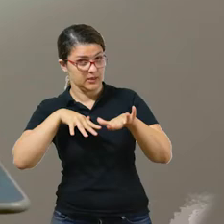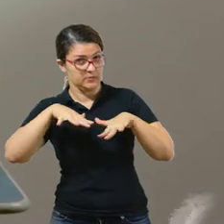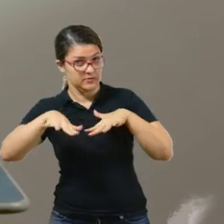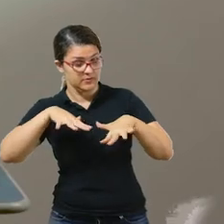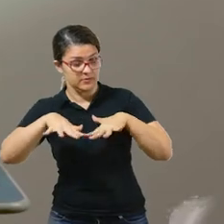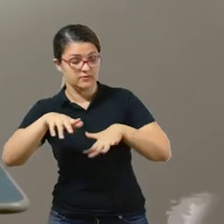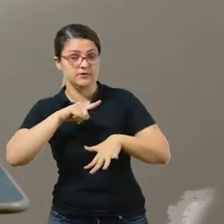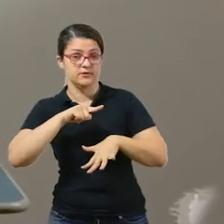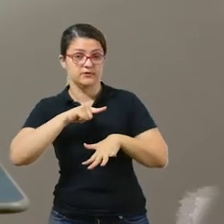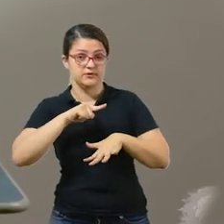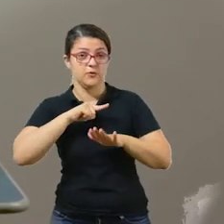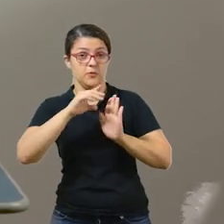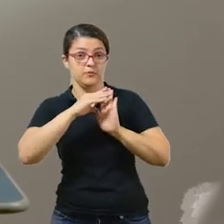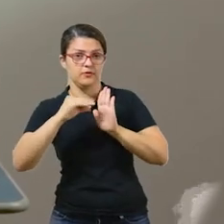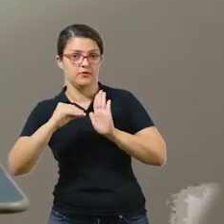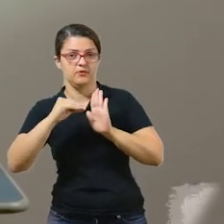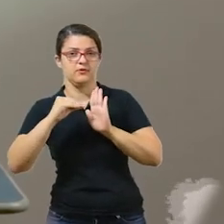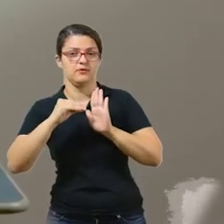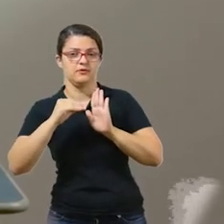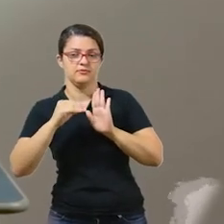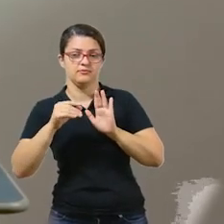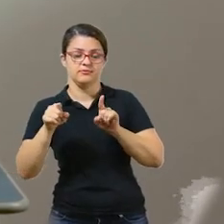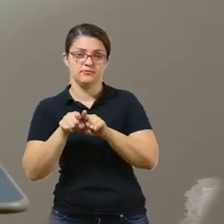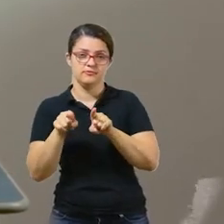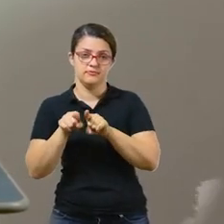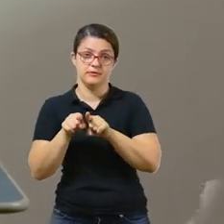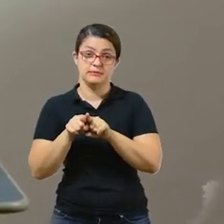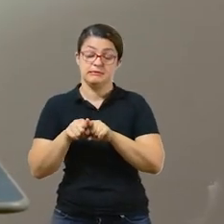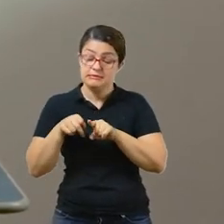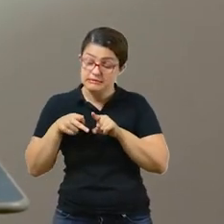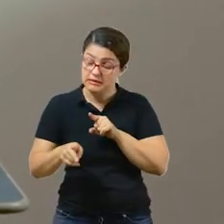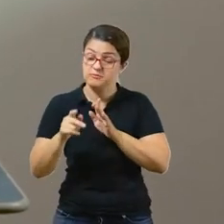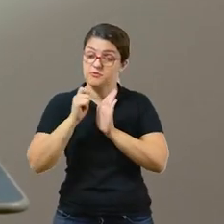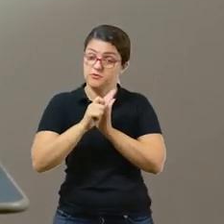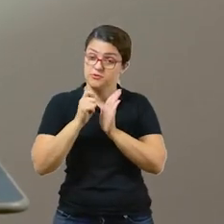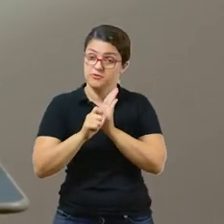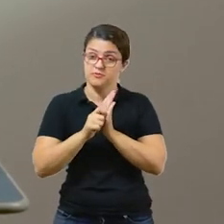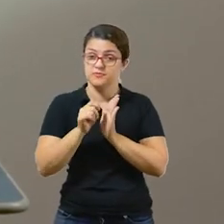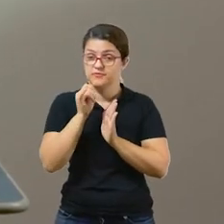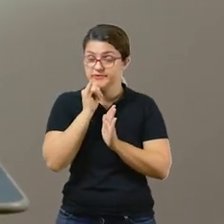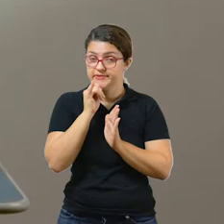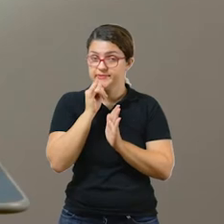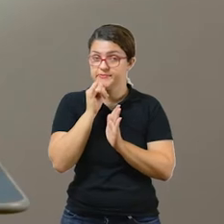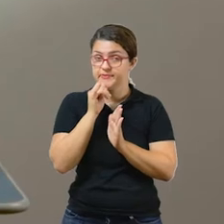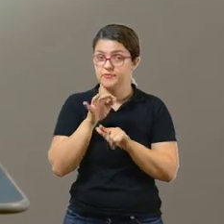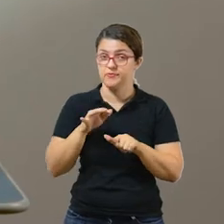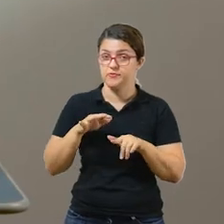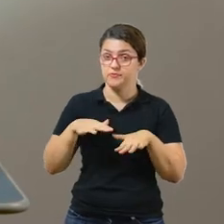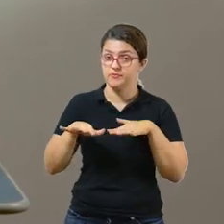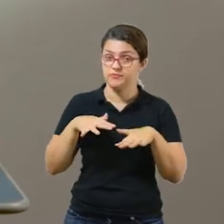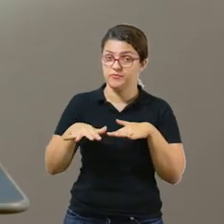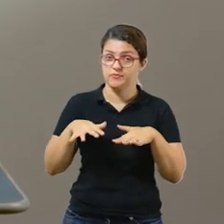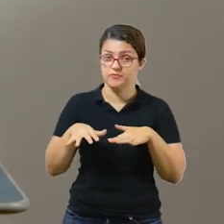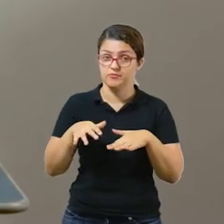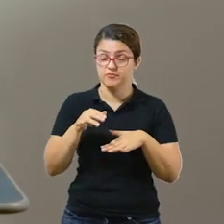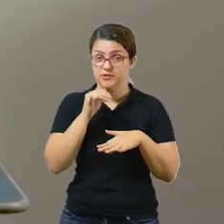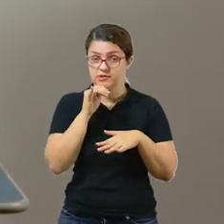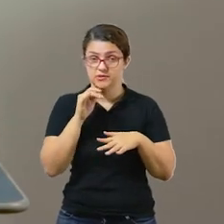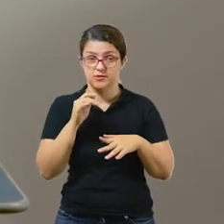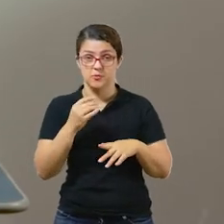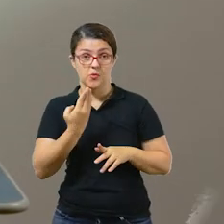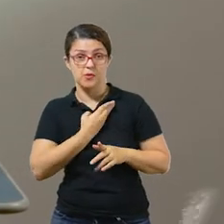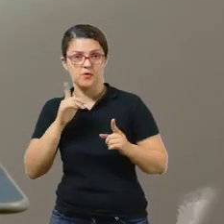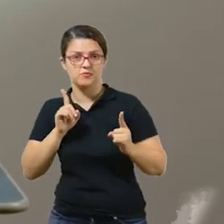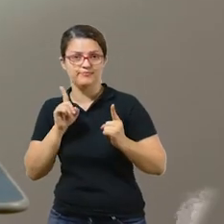de coreografias e, para a gente não se perder, seria bacana a gente sempre anotar. Por exemplo, na primeira parte a gente vai cumprimentar